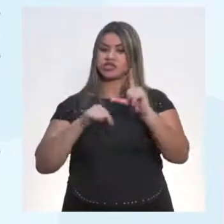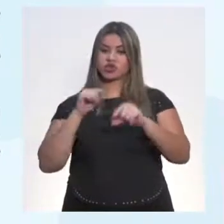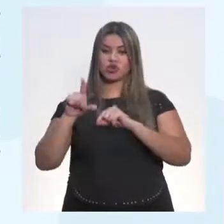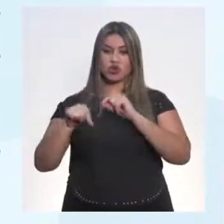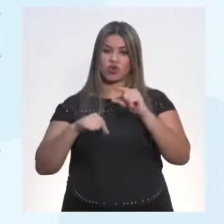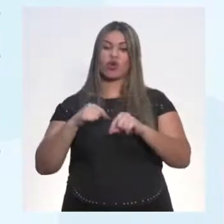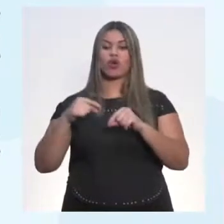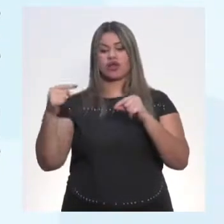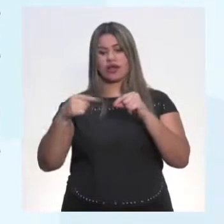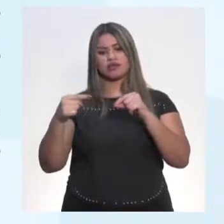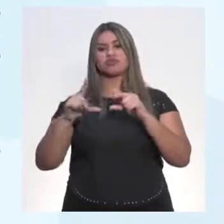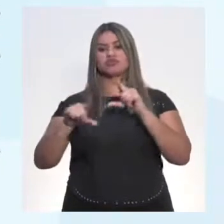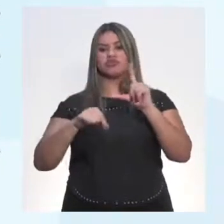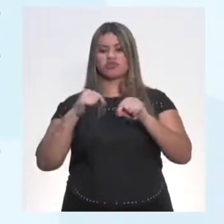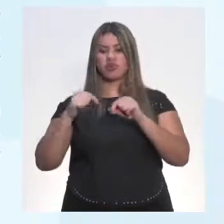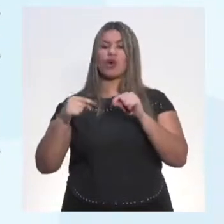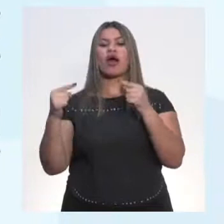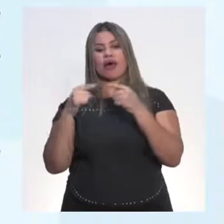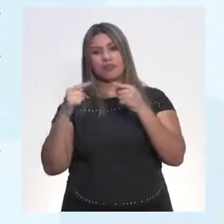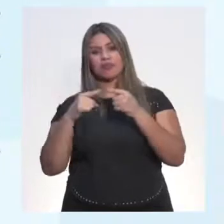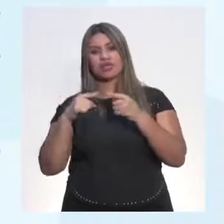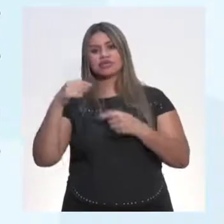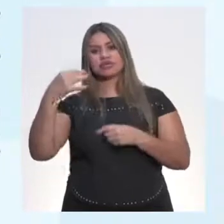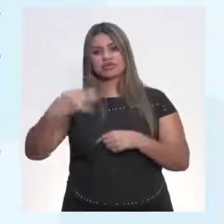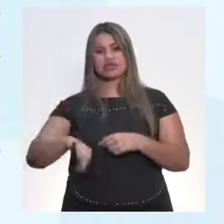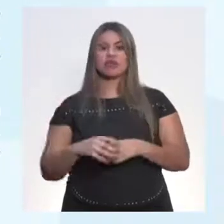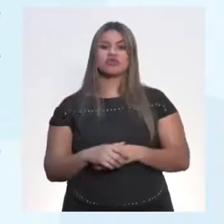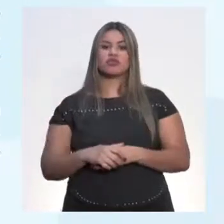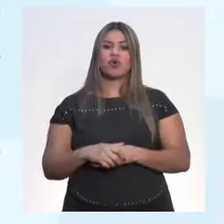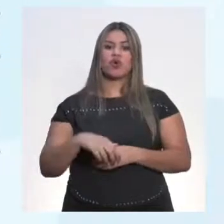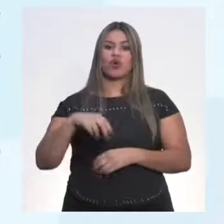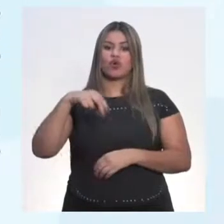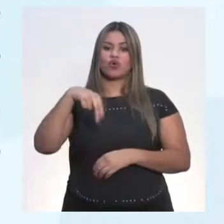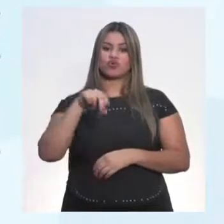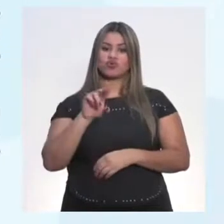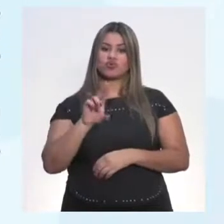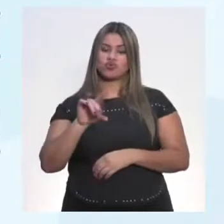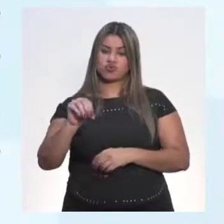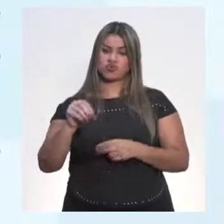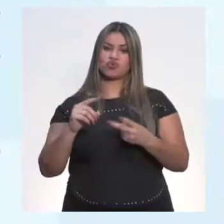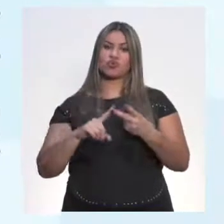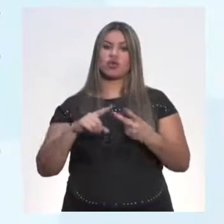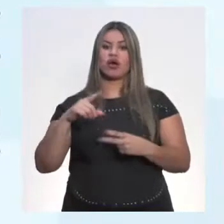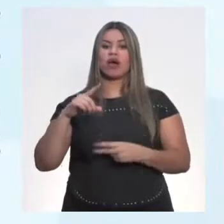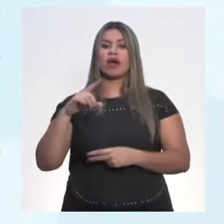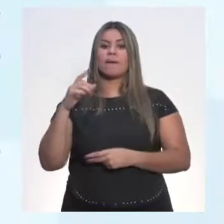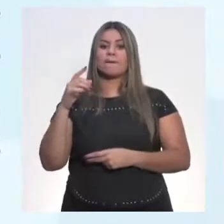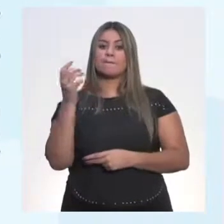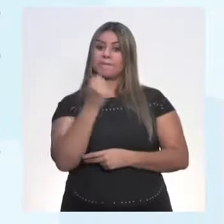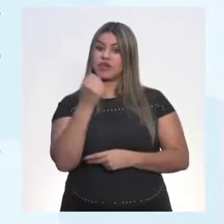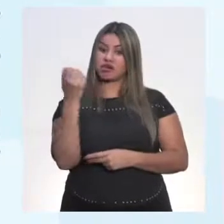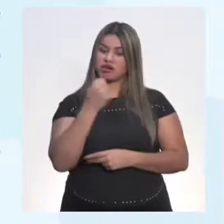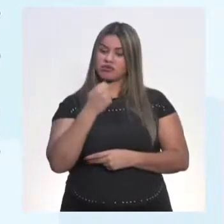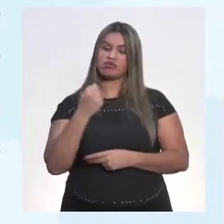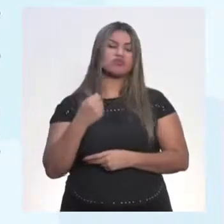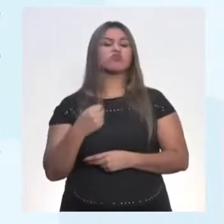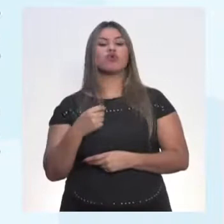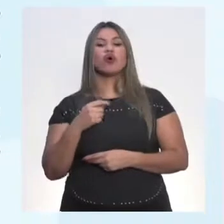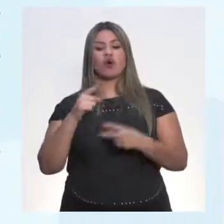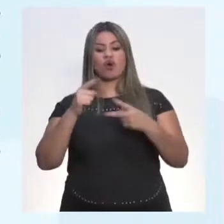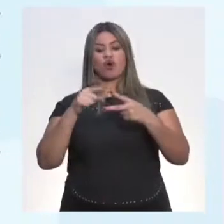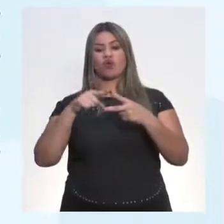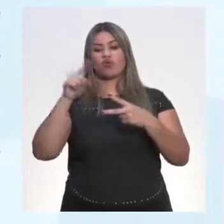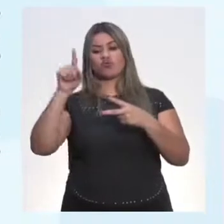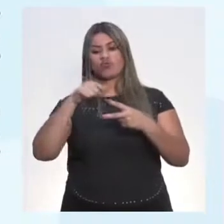candidato ou determinado a legenda partidária o voto nulo e voto branco não são válidos então participar de